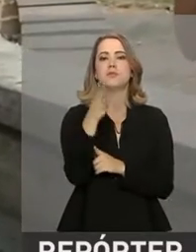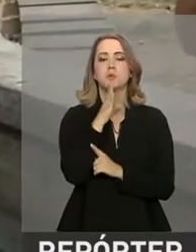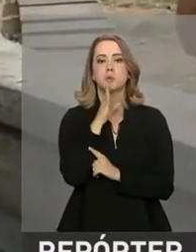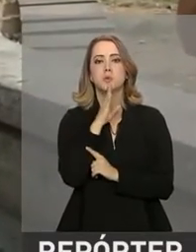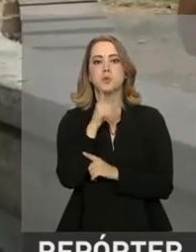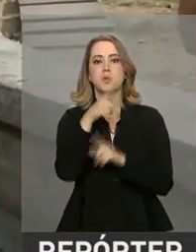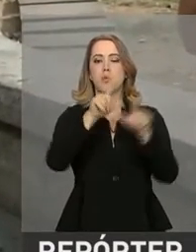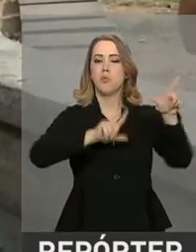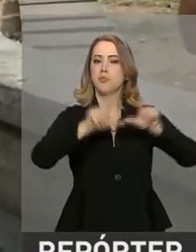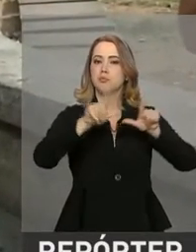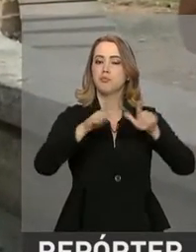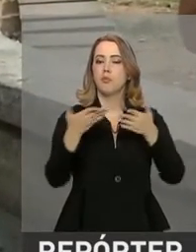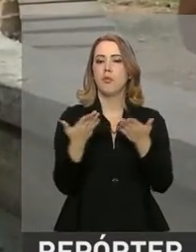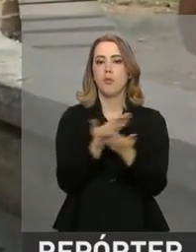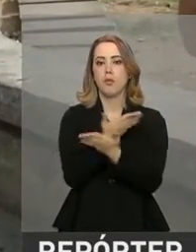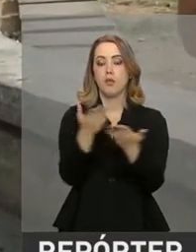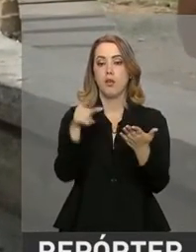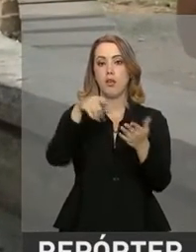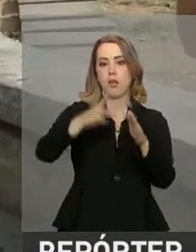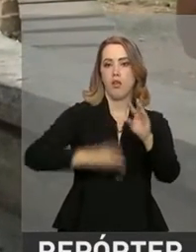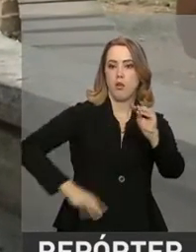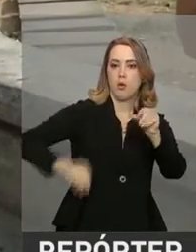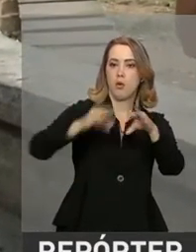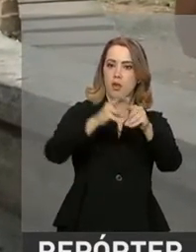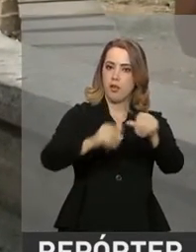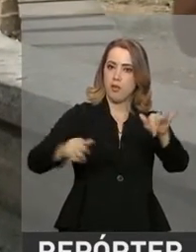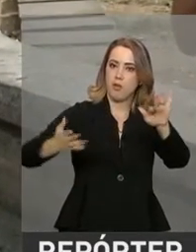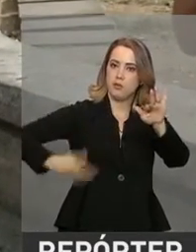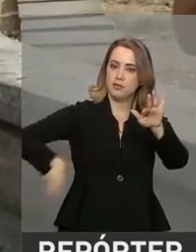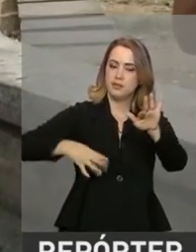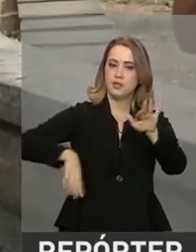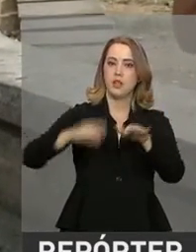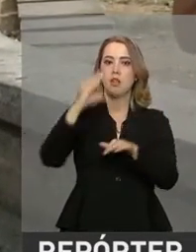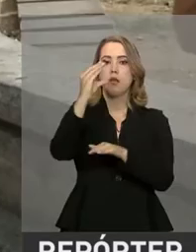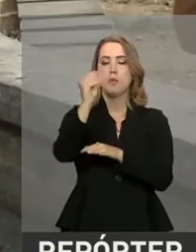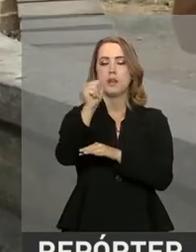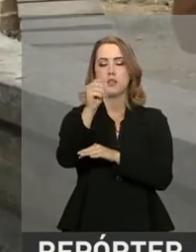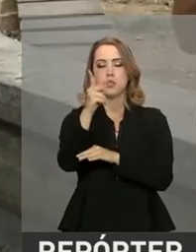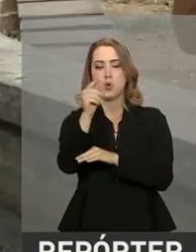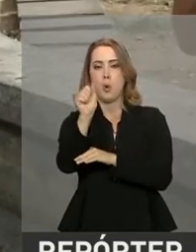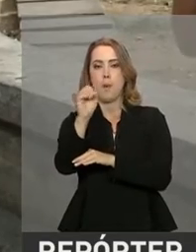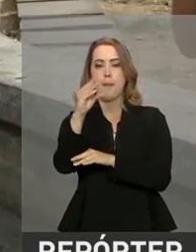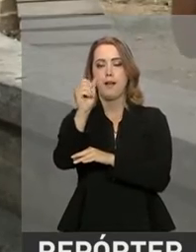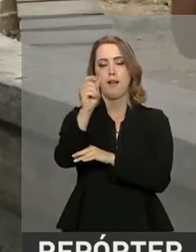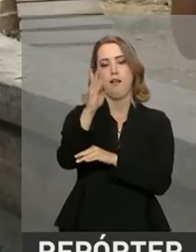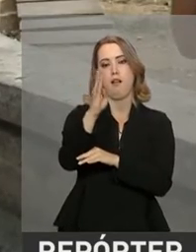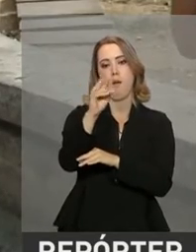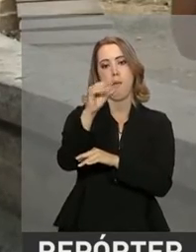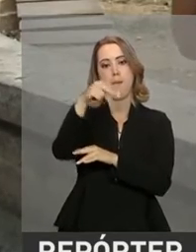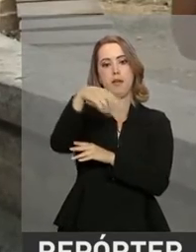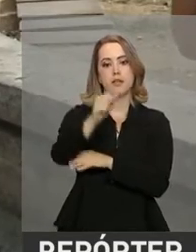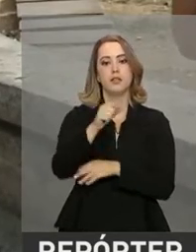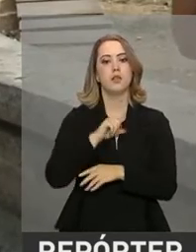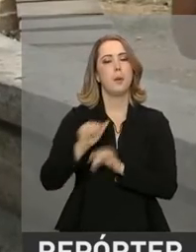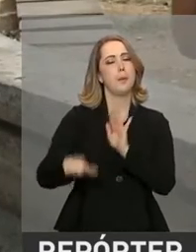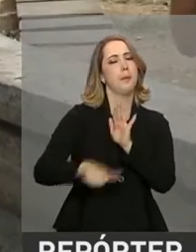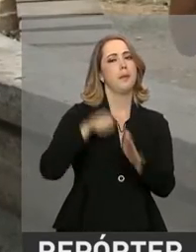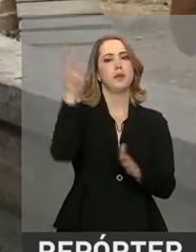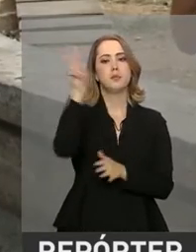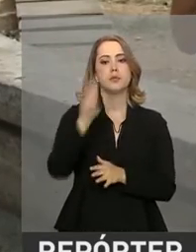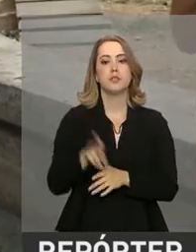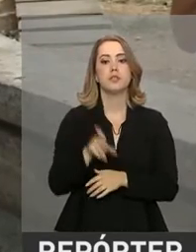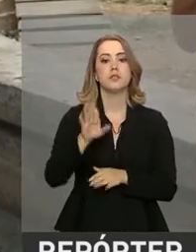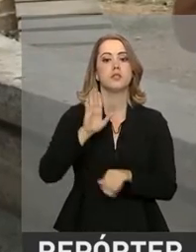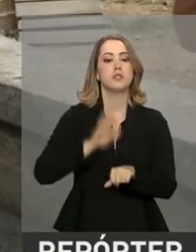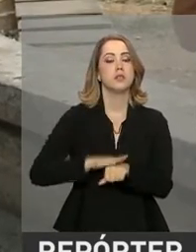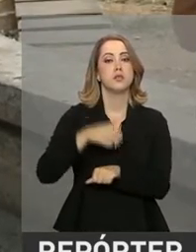como aqui a praia de Copacabana entre os turistas estrangeiros quase sessenta por cento visitaram o Brasil pela primeira vez